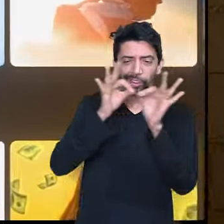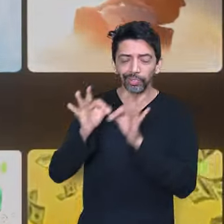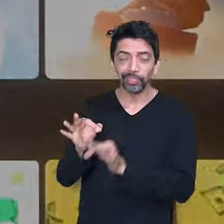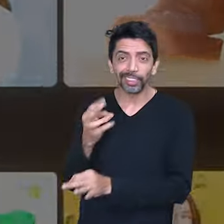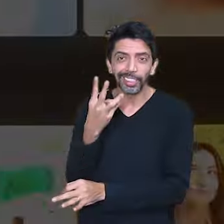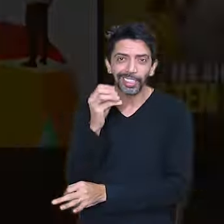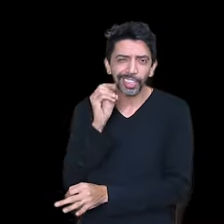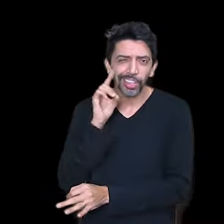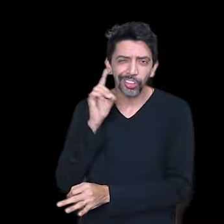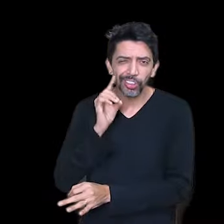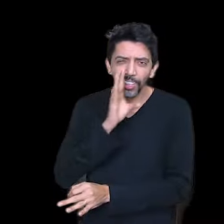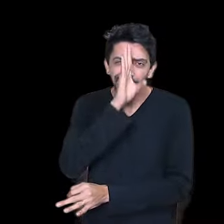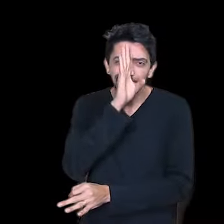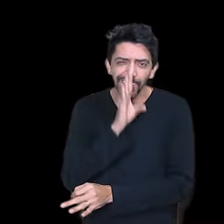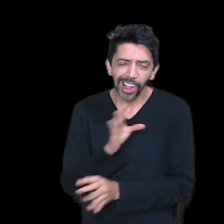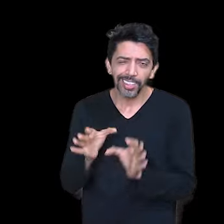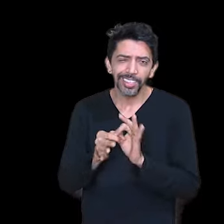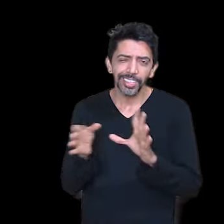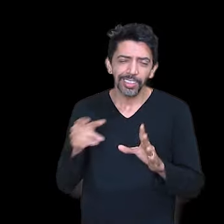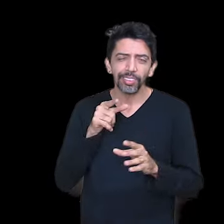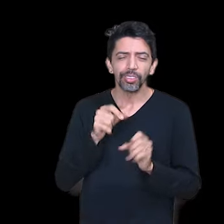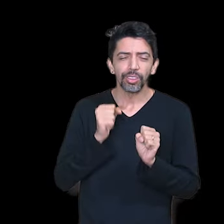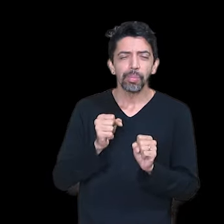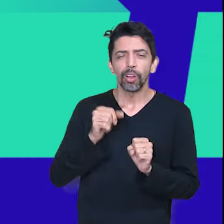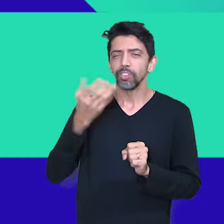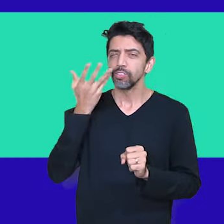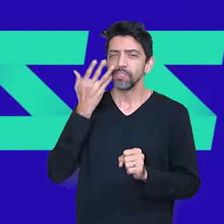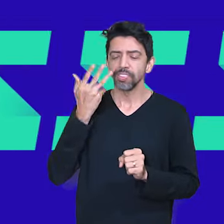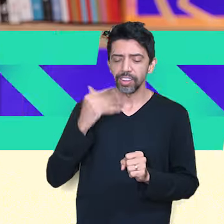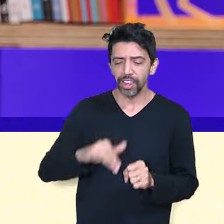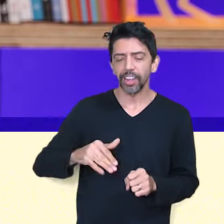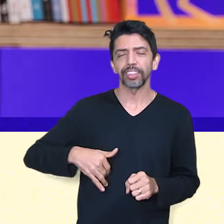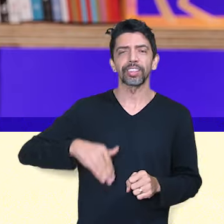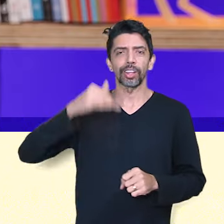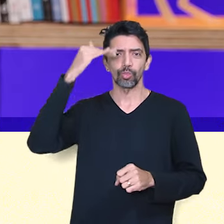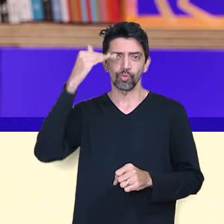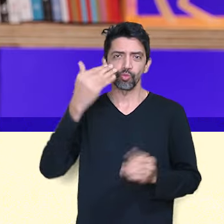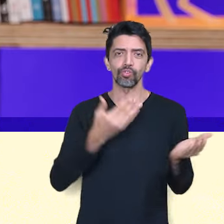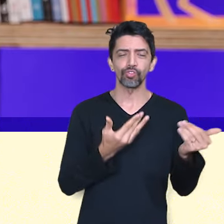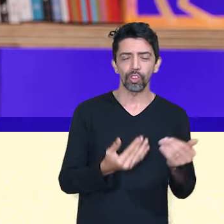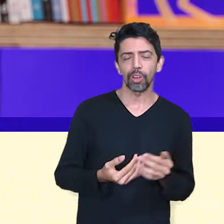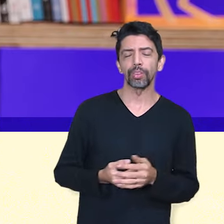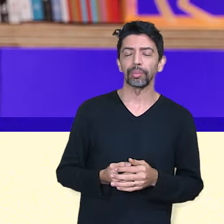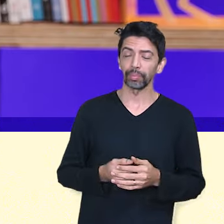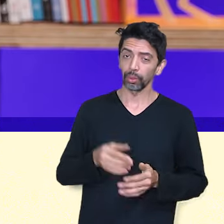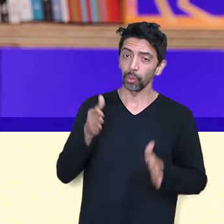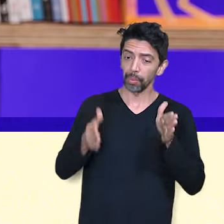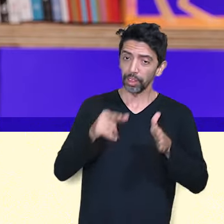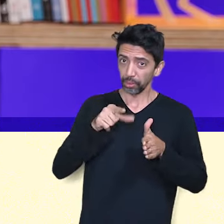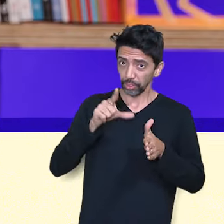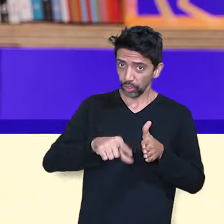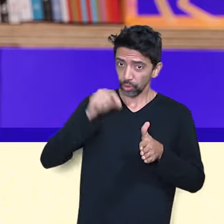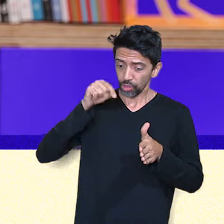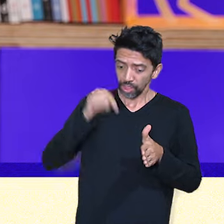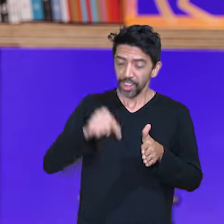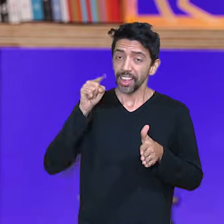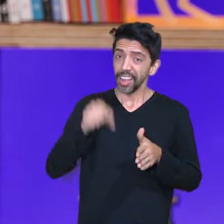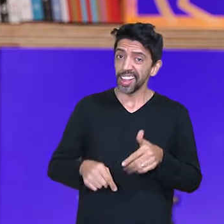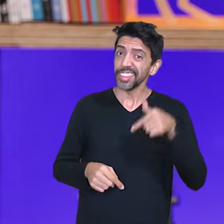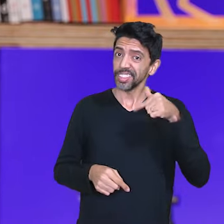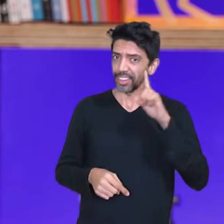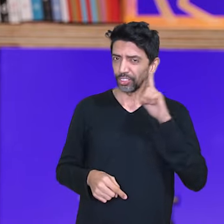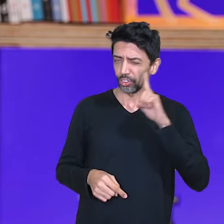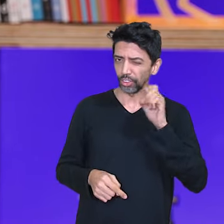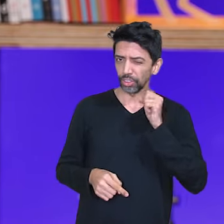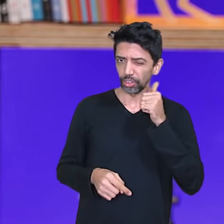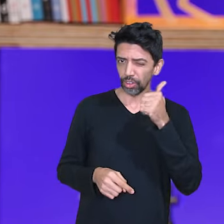para maratonar na Deflix. Vou deixar aqui 30 dias gratuito, mas tem 7 para fazer essa escolha, tudo bem? Vou deixar na descrição aqui,